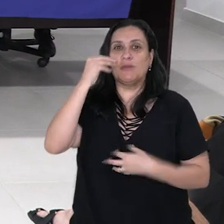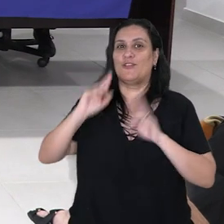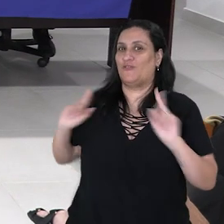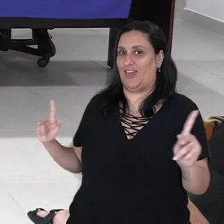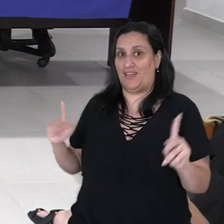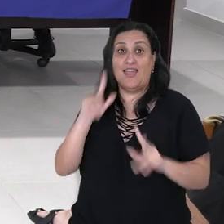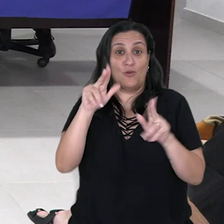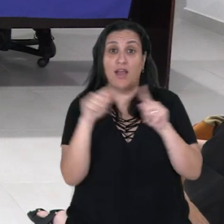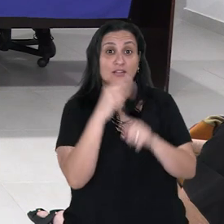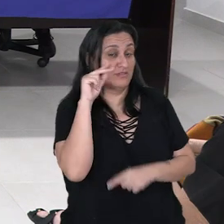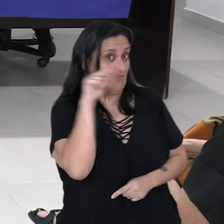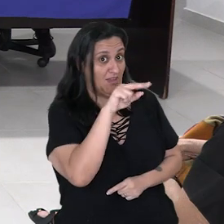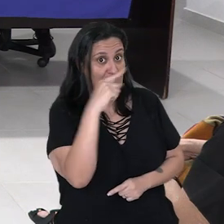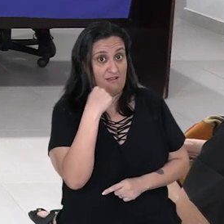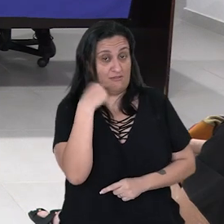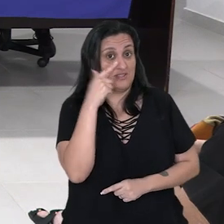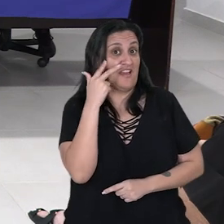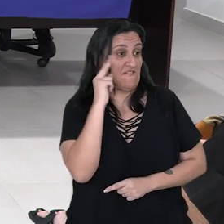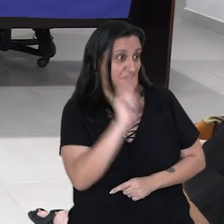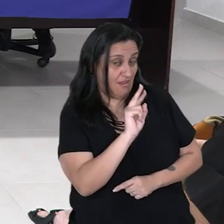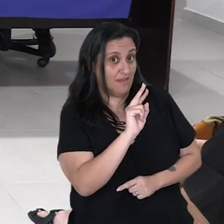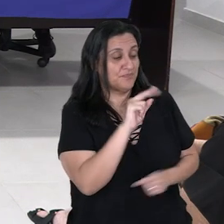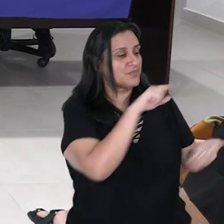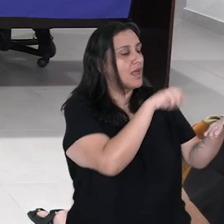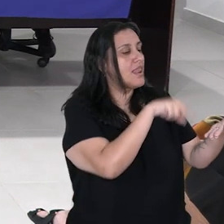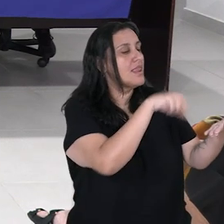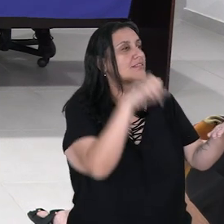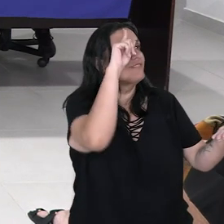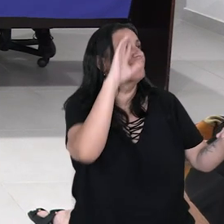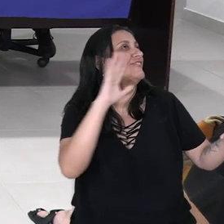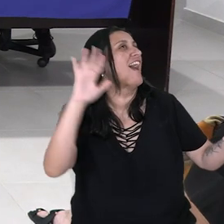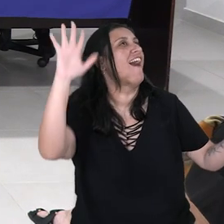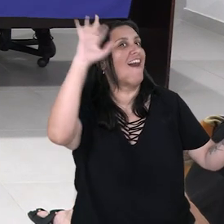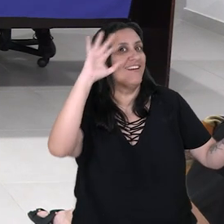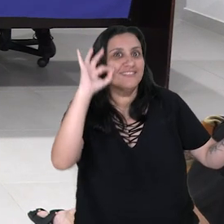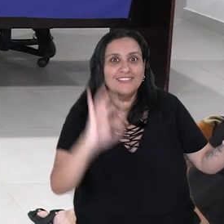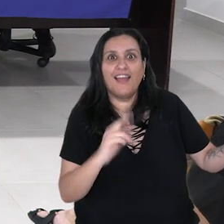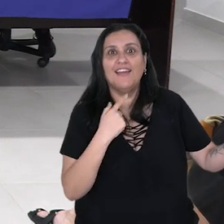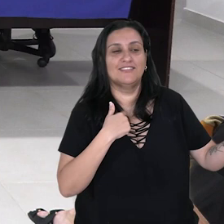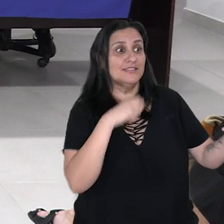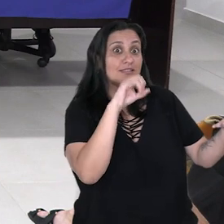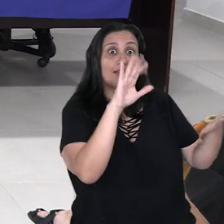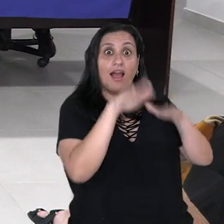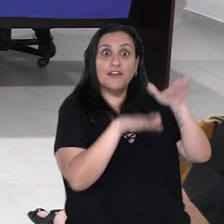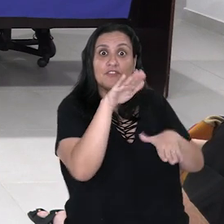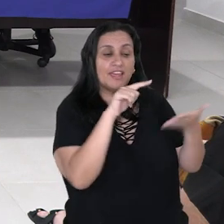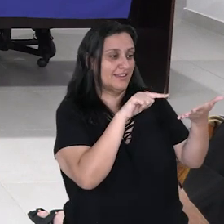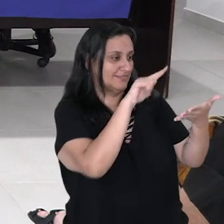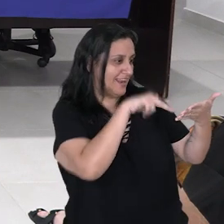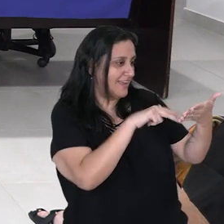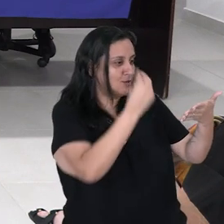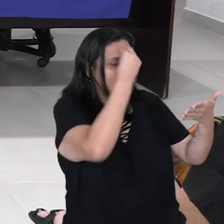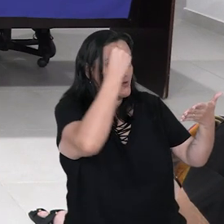tinta quanto em Braille. Quando a gente lê o livro, a gente viaja com o autor. Dependendo do autor, a gente está lá no mundo do